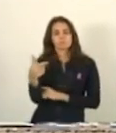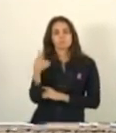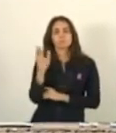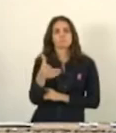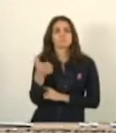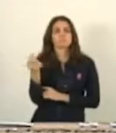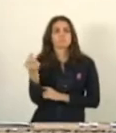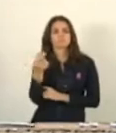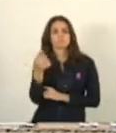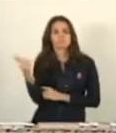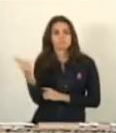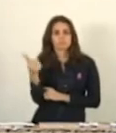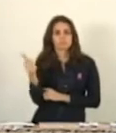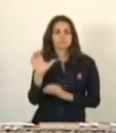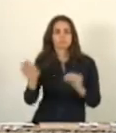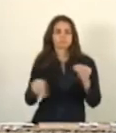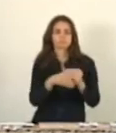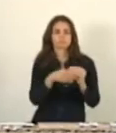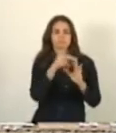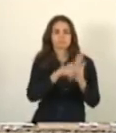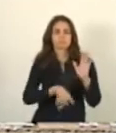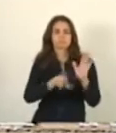632-2021, deputado também Gandini, junto ao projeto de lei